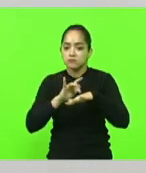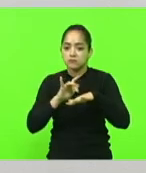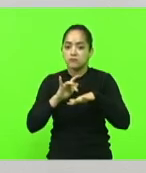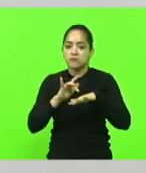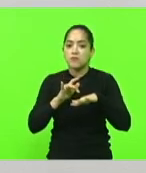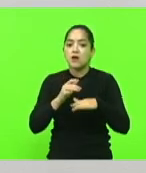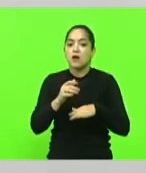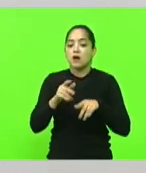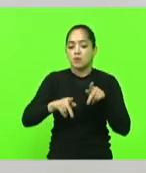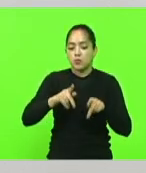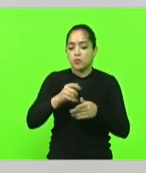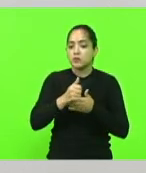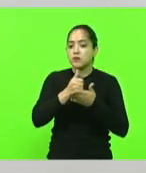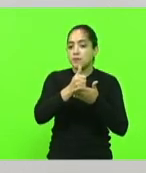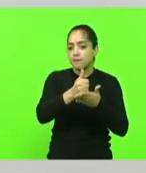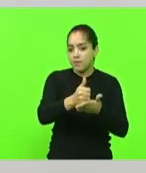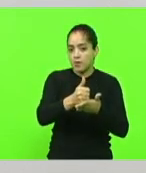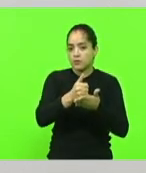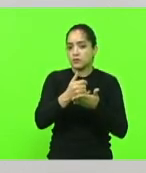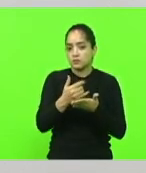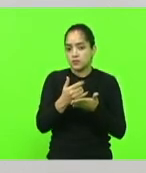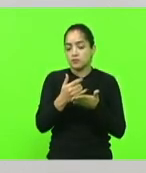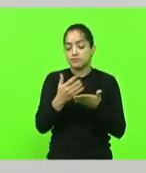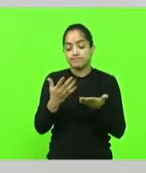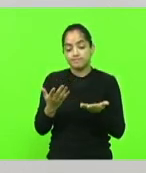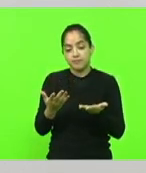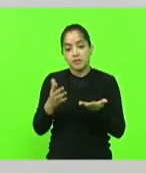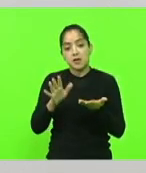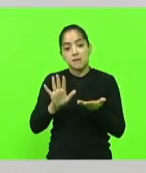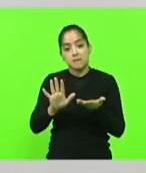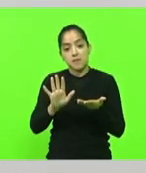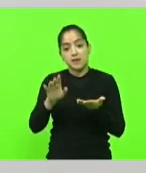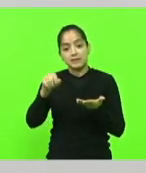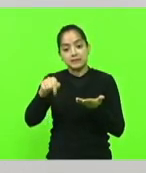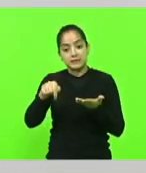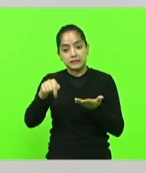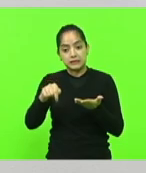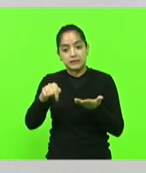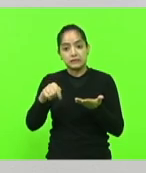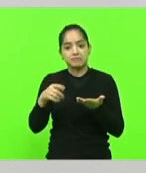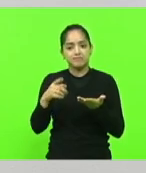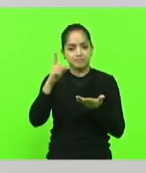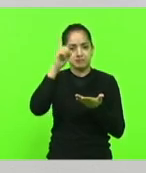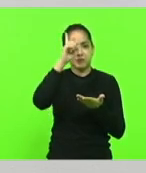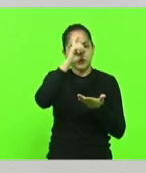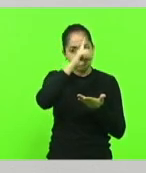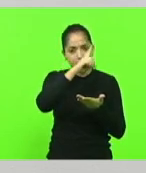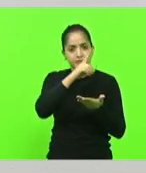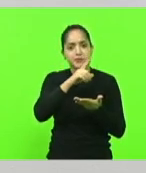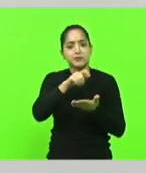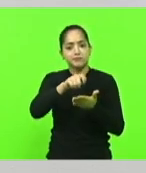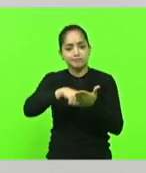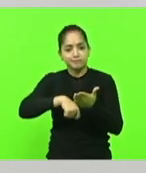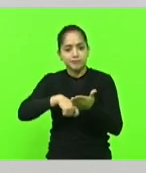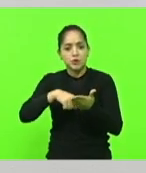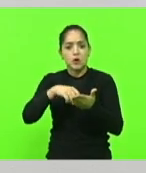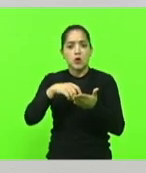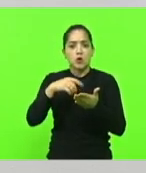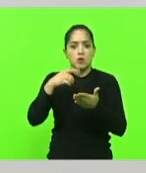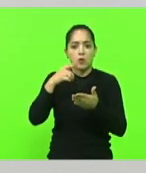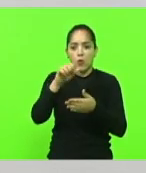apoia muito essa ideia, mas aqui dentro dessa casa eu senti bastante dificuldade. Consegui 8 assinaturas